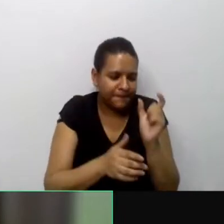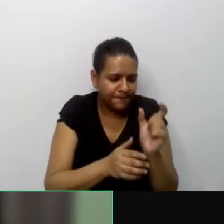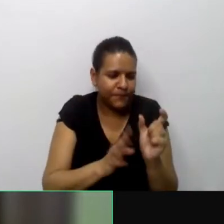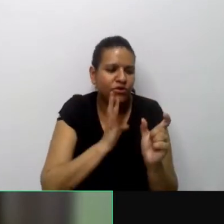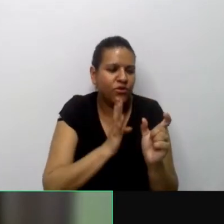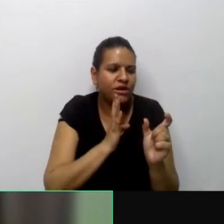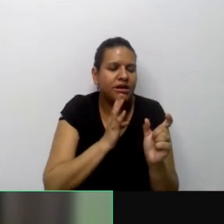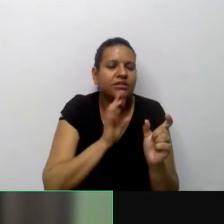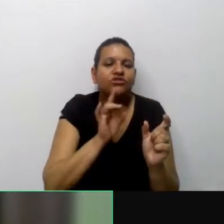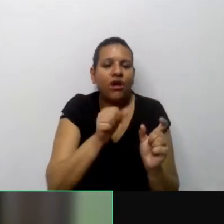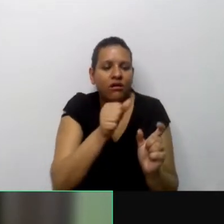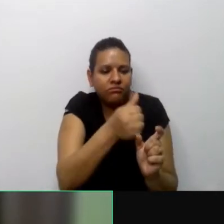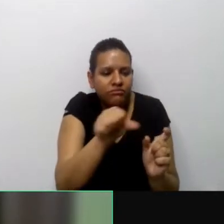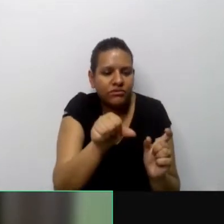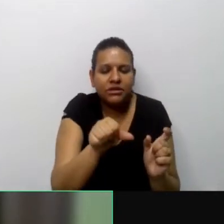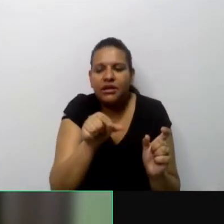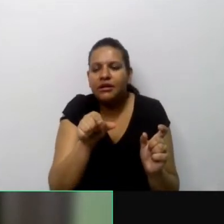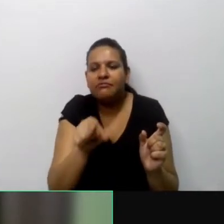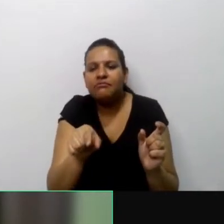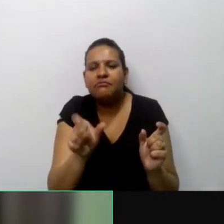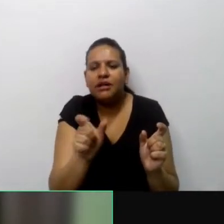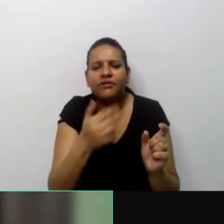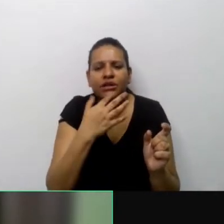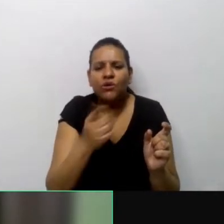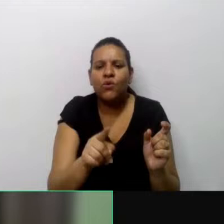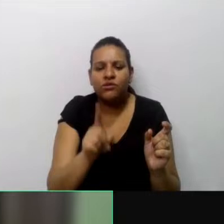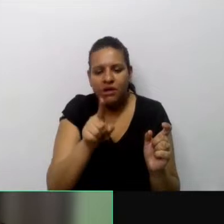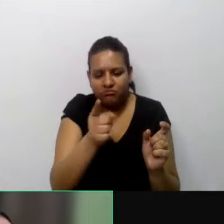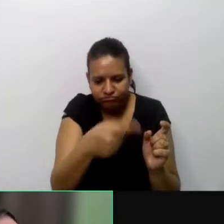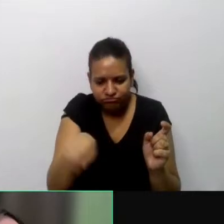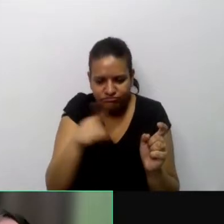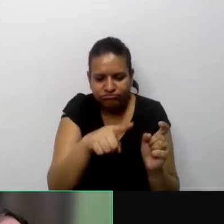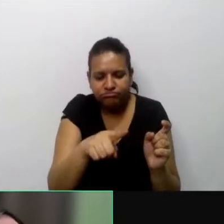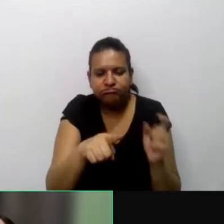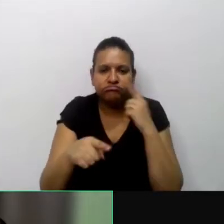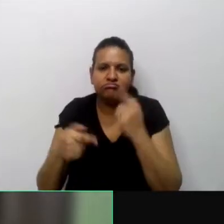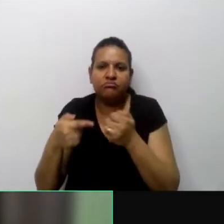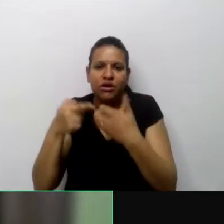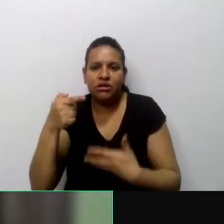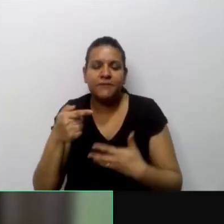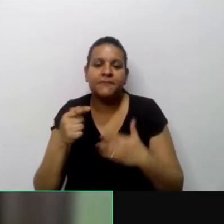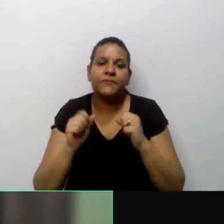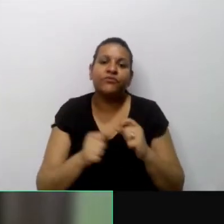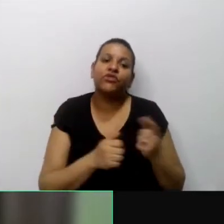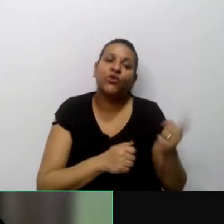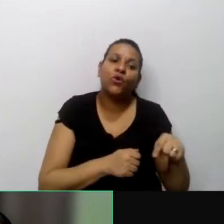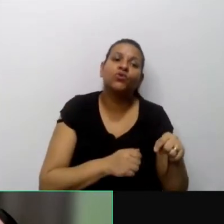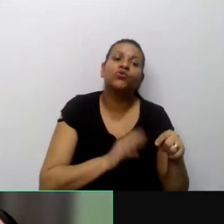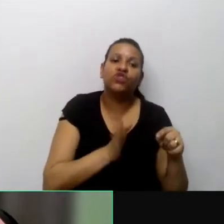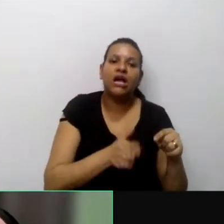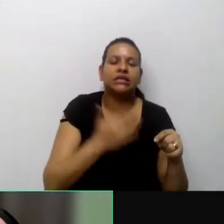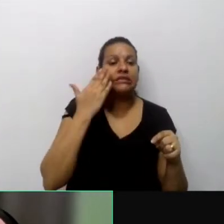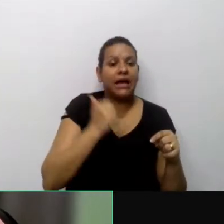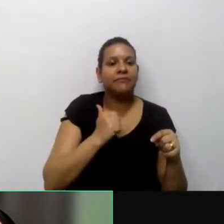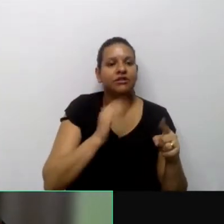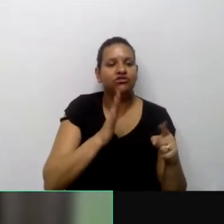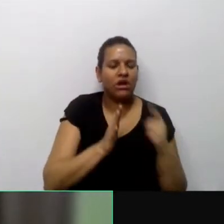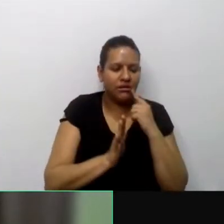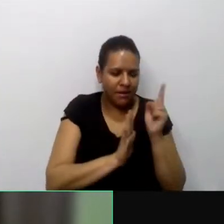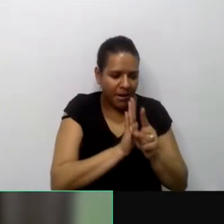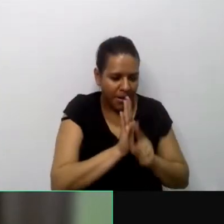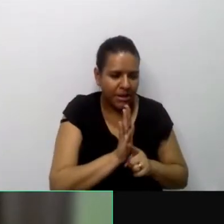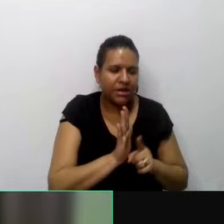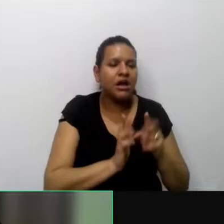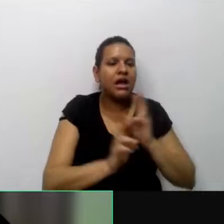e circular as que ele não conhece, montar um glossário, o estudante B2 já vai estar respondendo perguntas, fazendo um resumo do texto